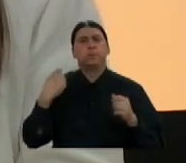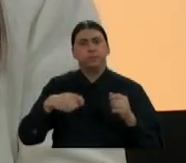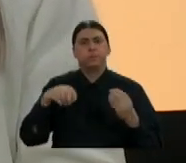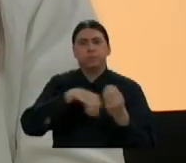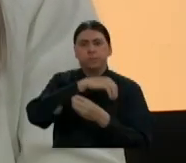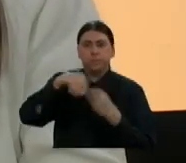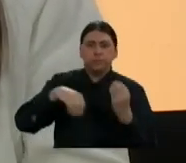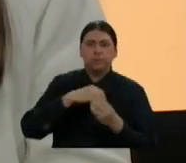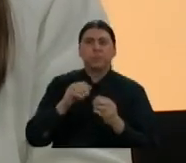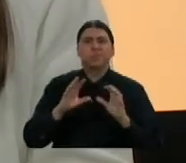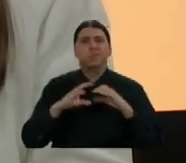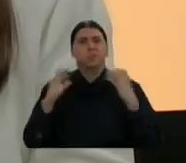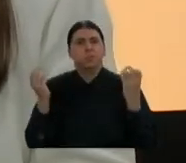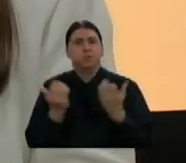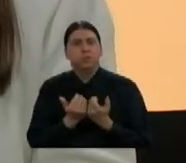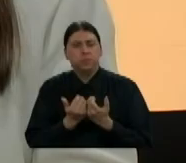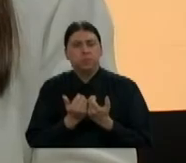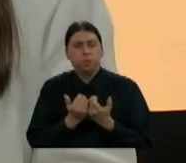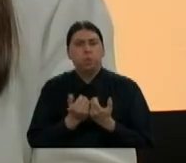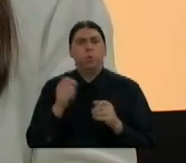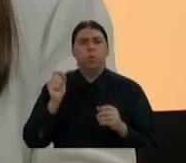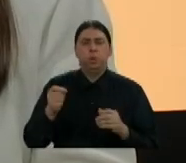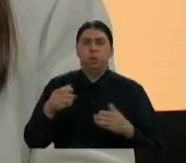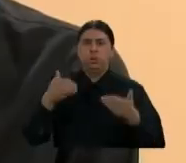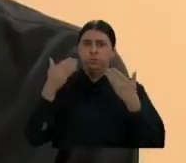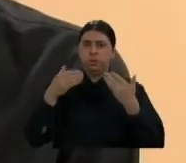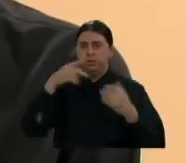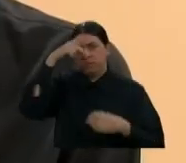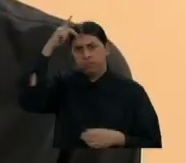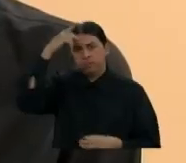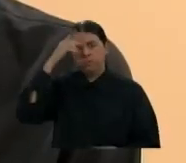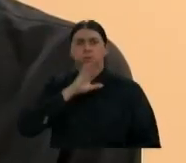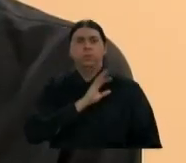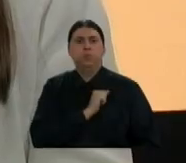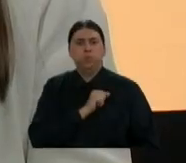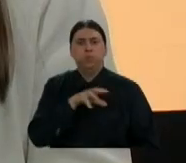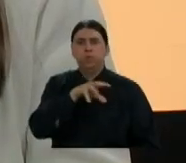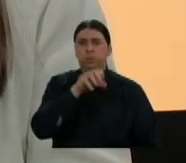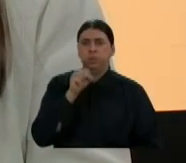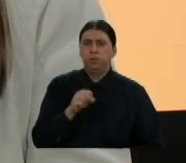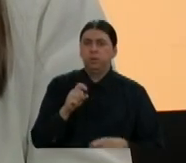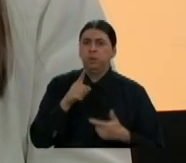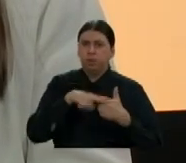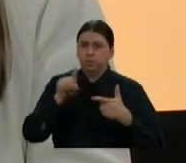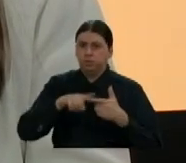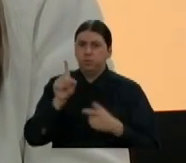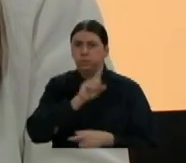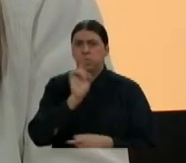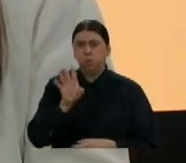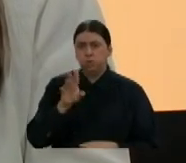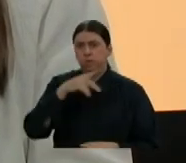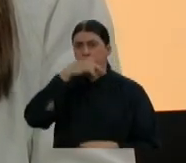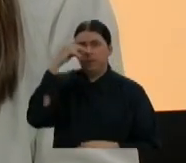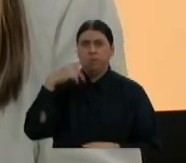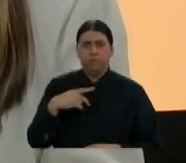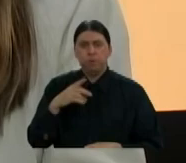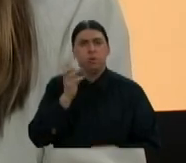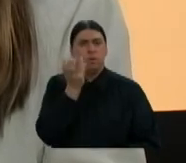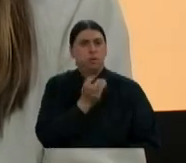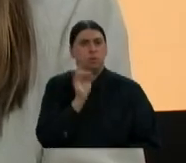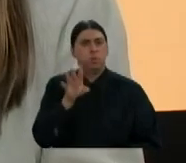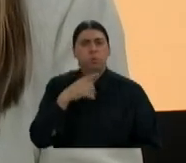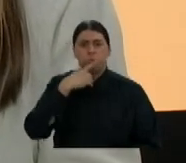comunitário por pelo apadrinhamento afetivo não é só um problema de perfil de só quererem